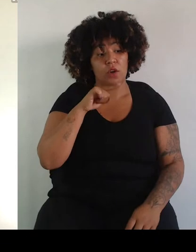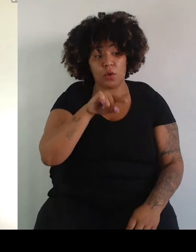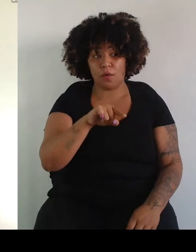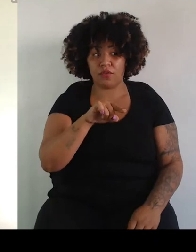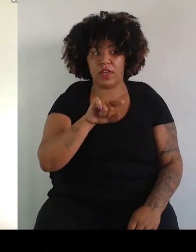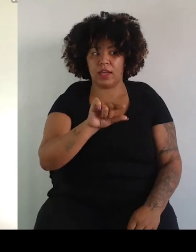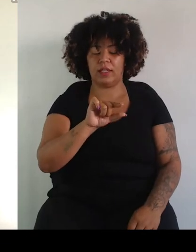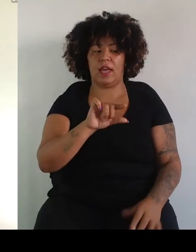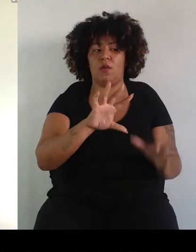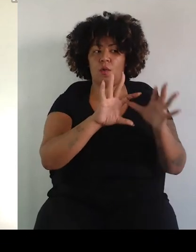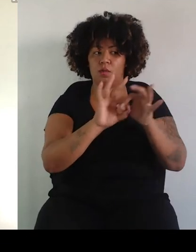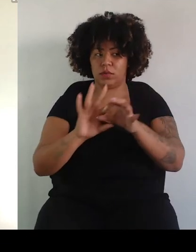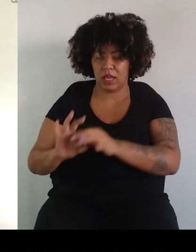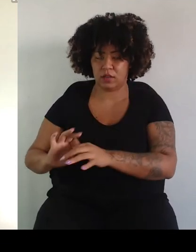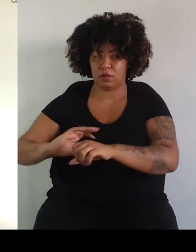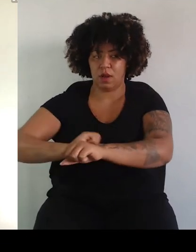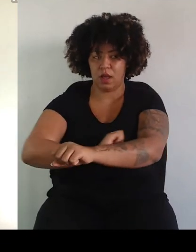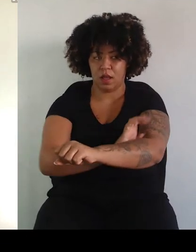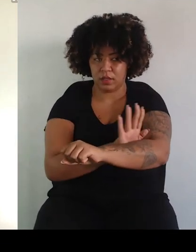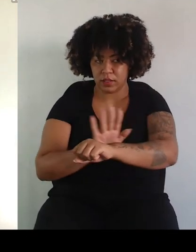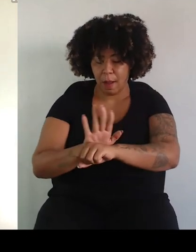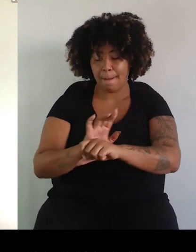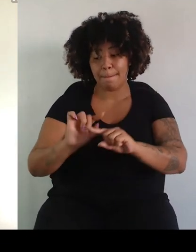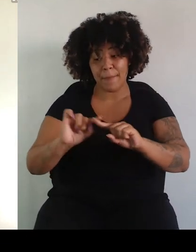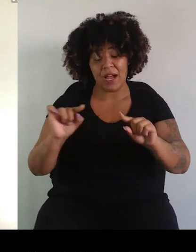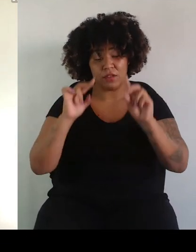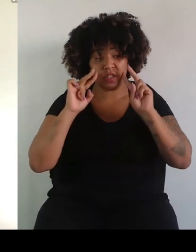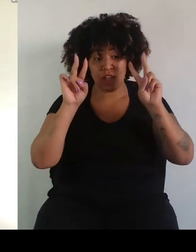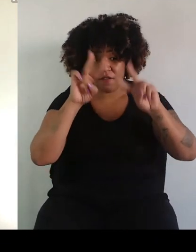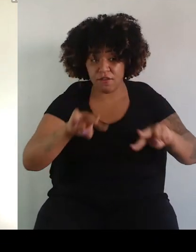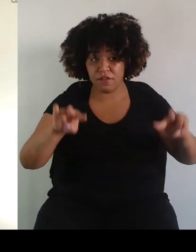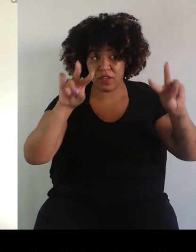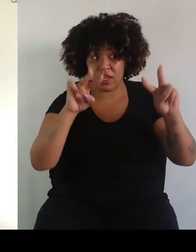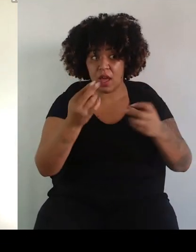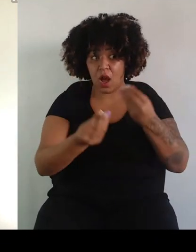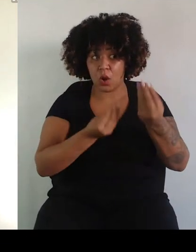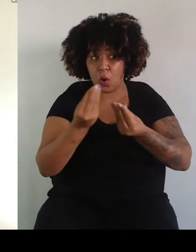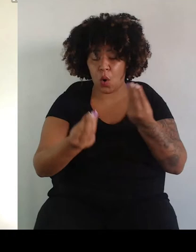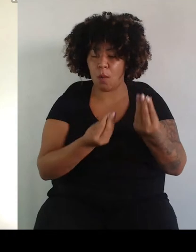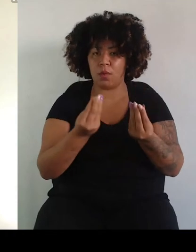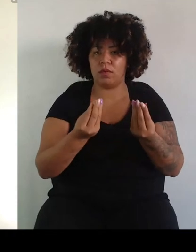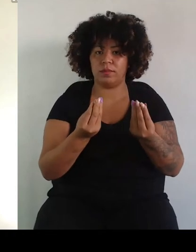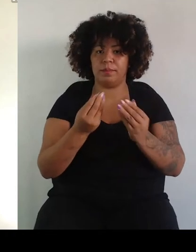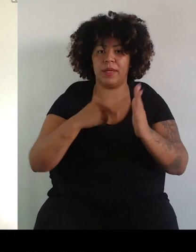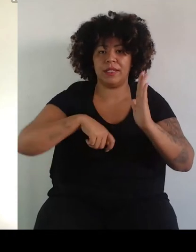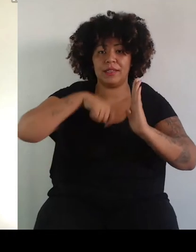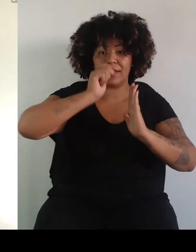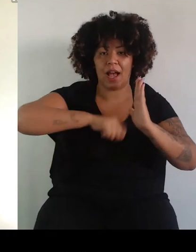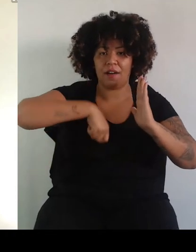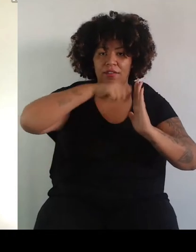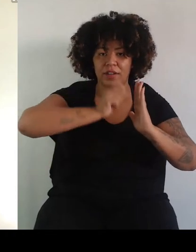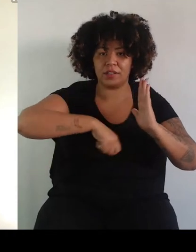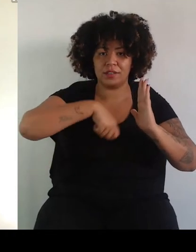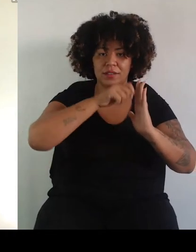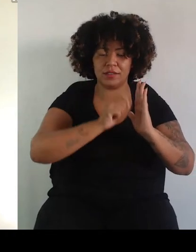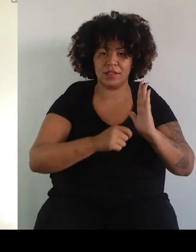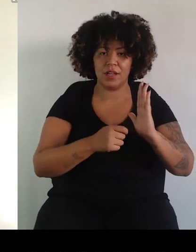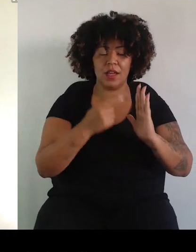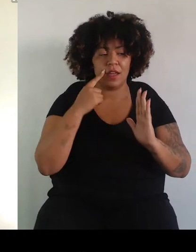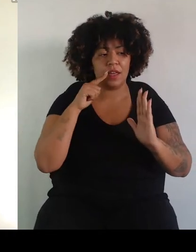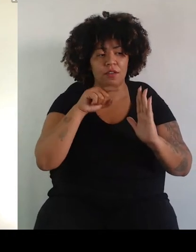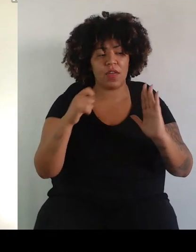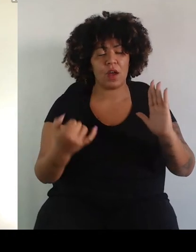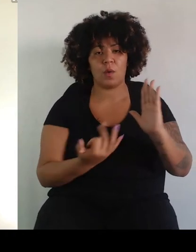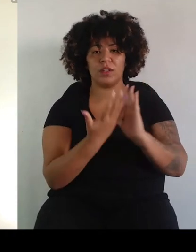refletindo sempre o racismo na formação dos Artistas brasileiros porque eram muito poucos os